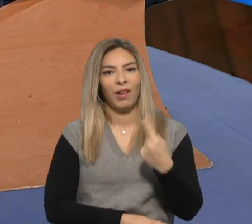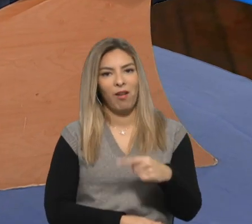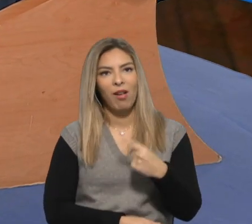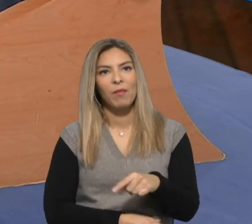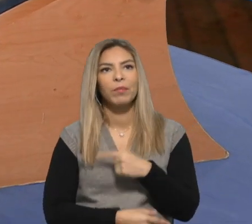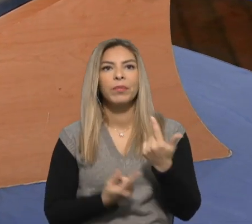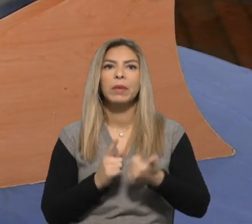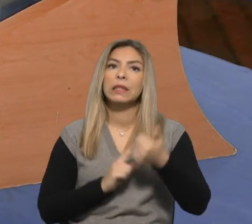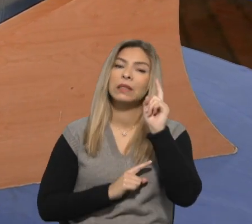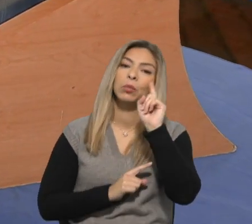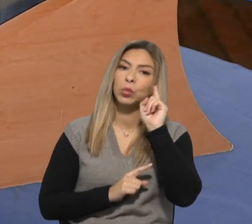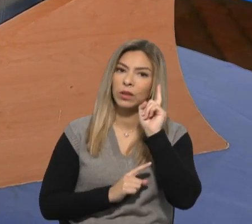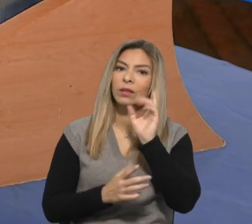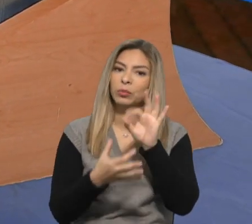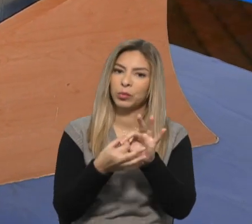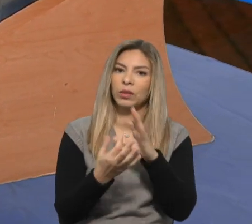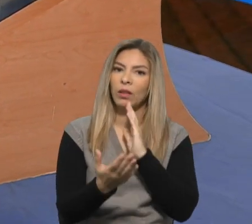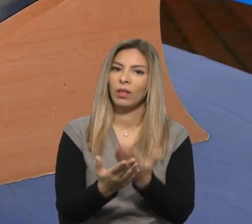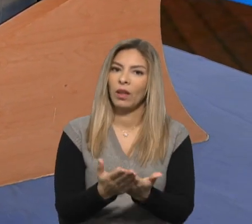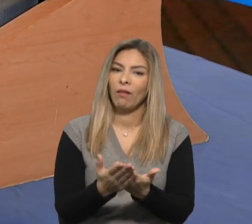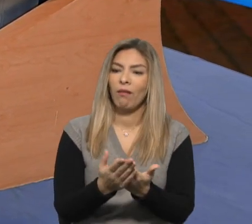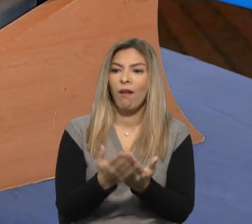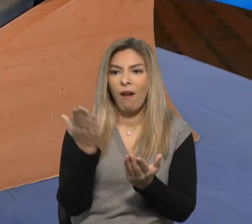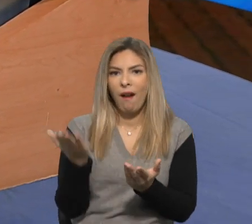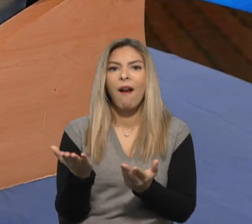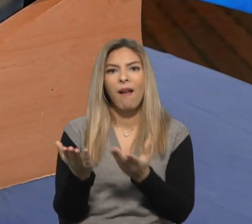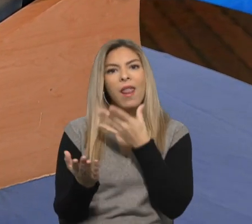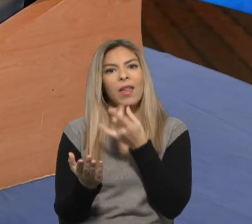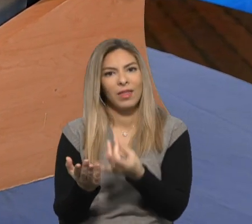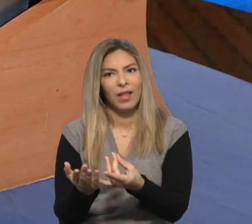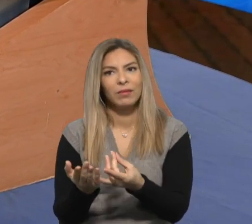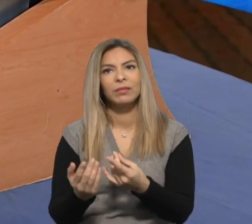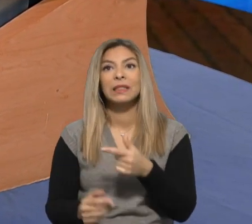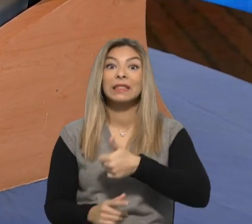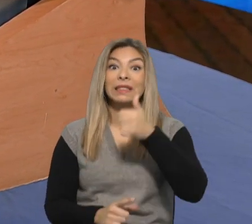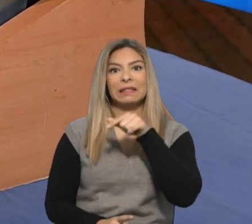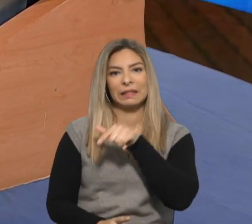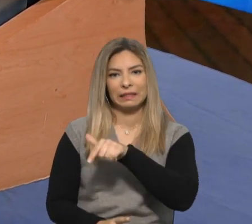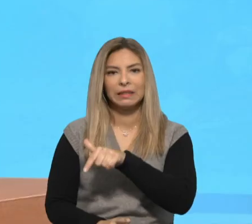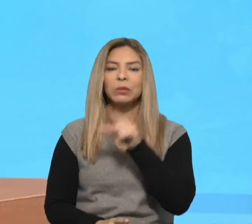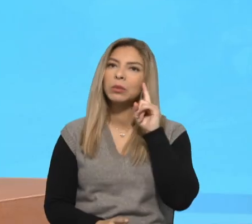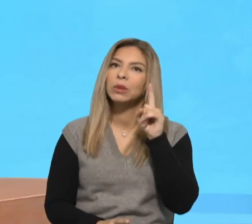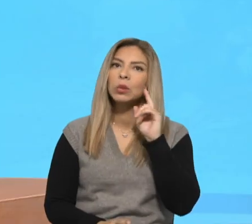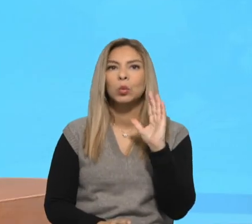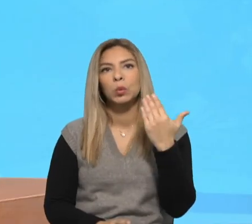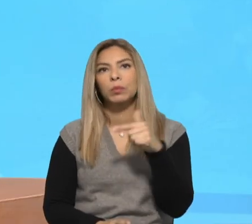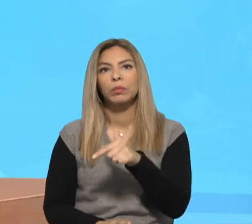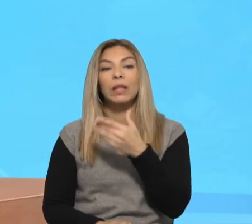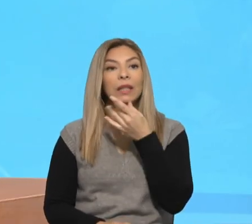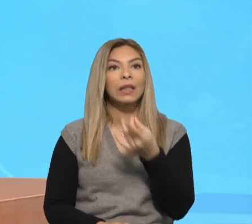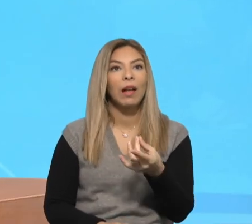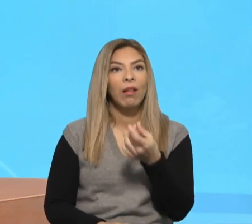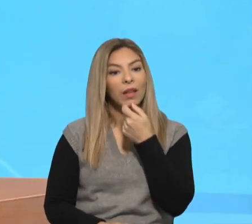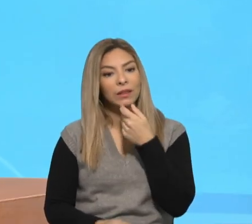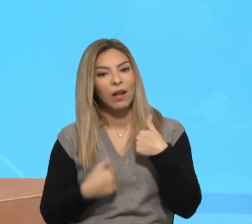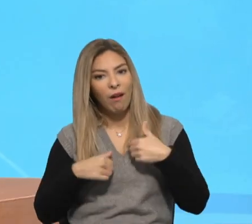ela tão importante, também lá pode estar representado o Natal. É isso? Acho que essa é a mensagem, quer dizer, o Natal deve estar onde nós estamos, não é?